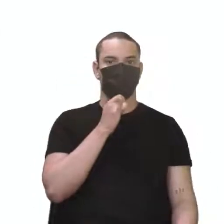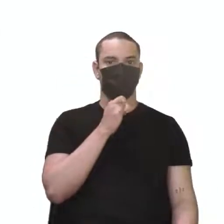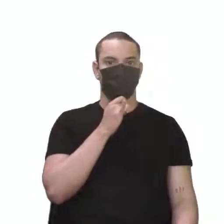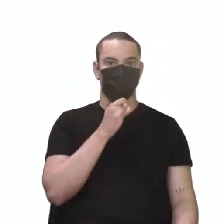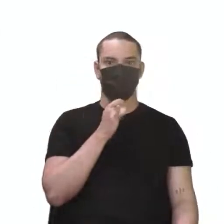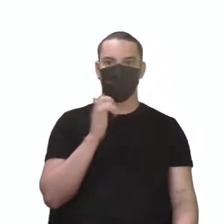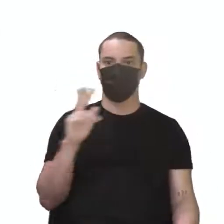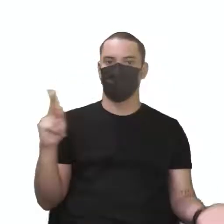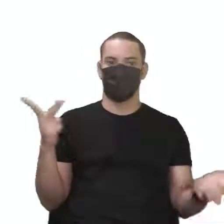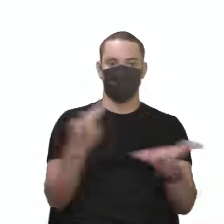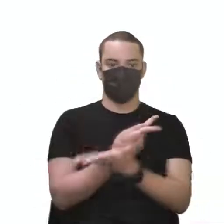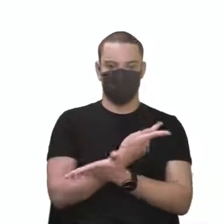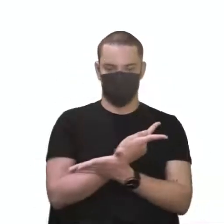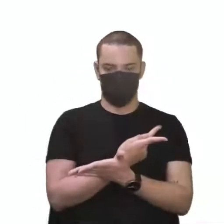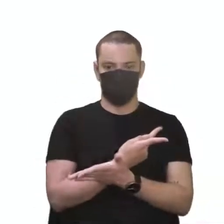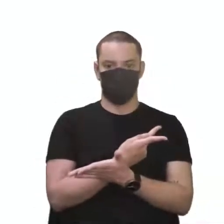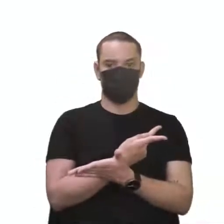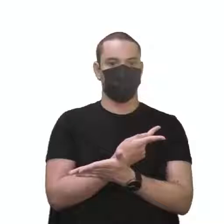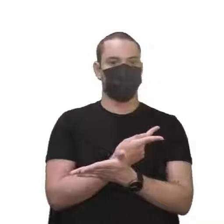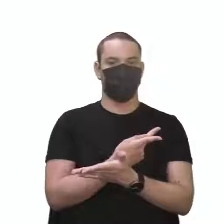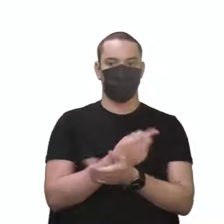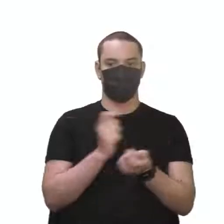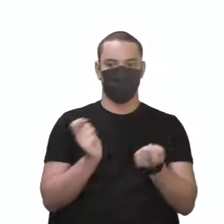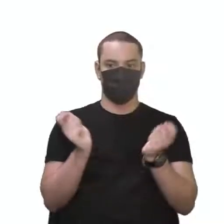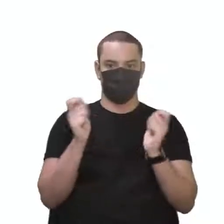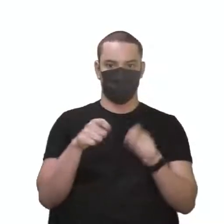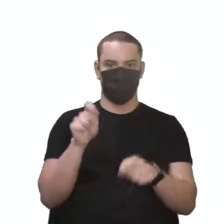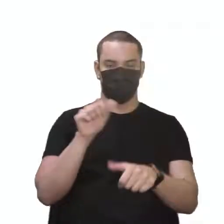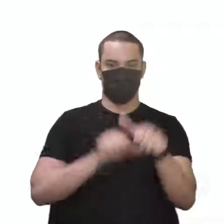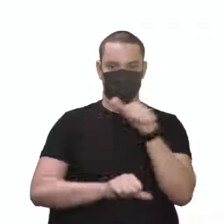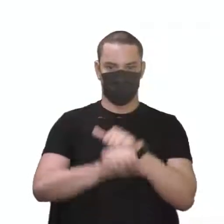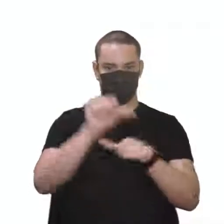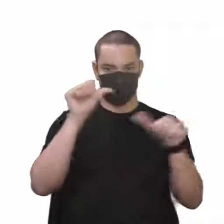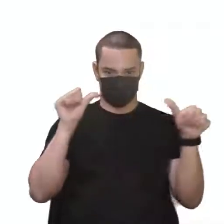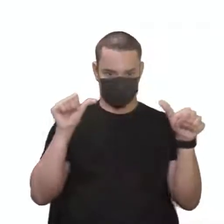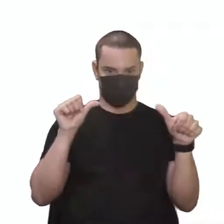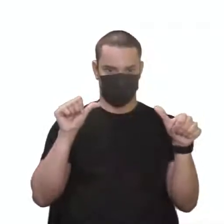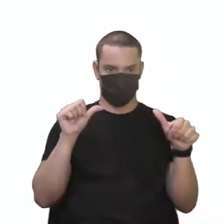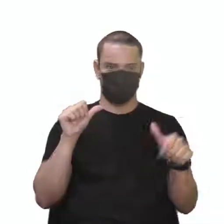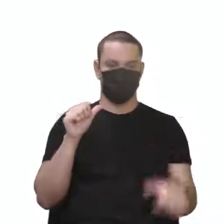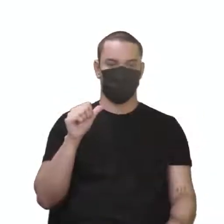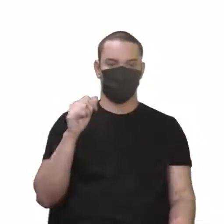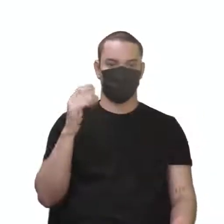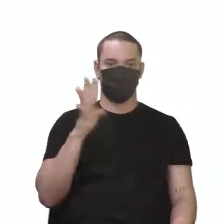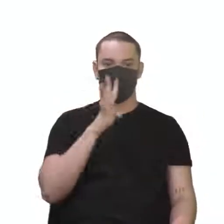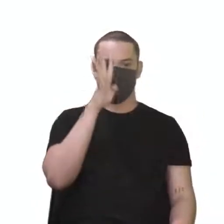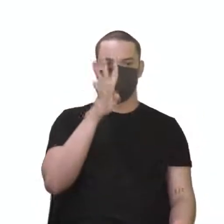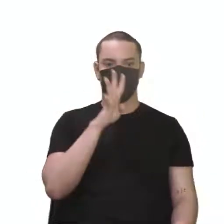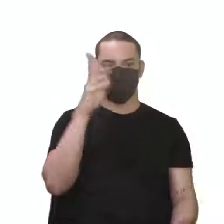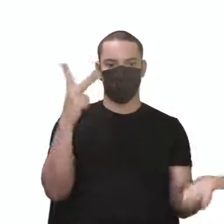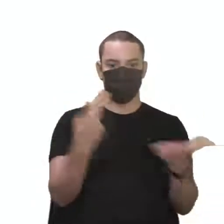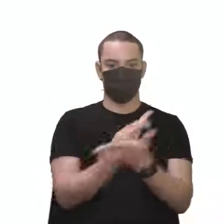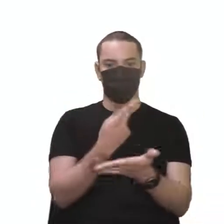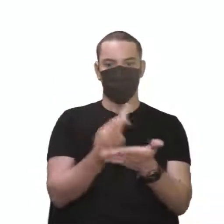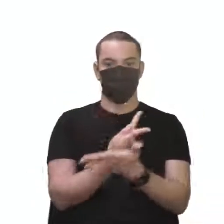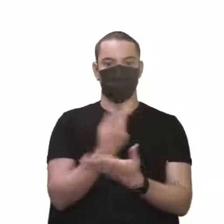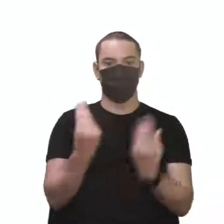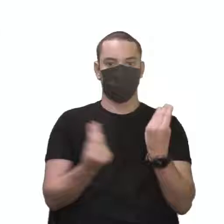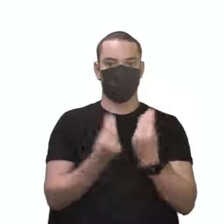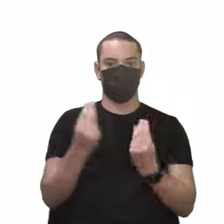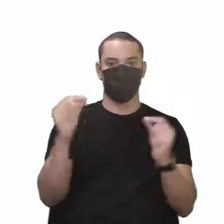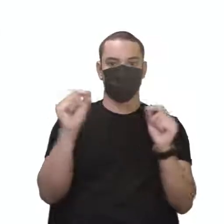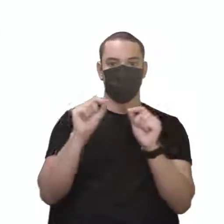uma situação de uma má formação, né, que é cometida pela falta